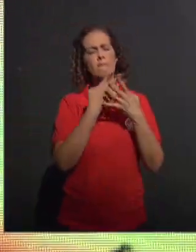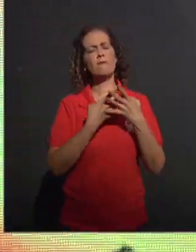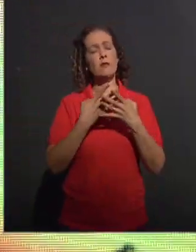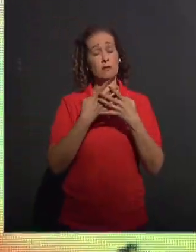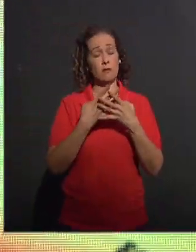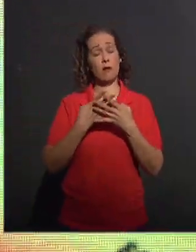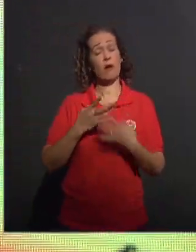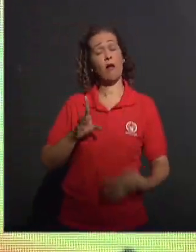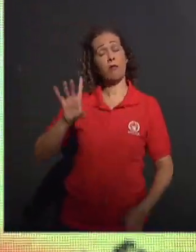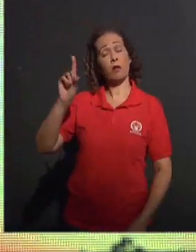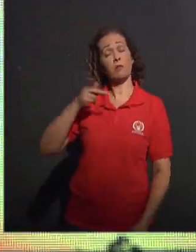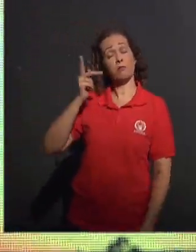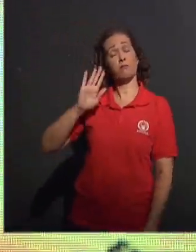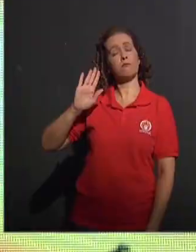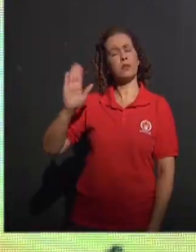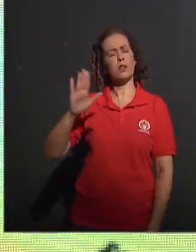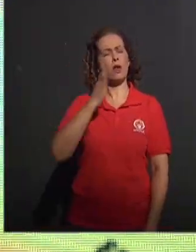desapareça.